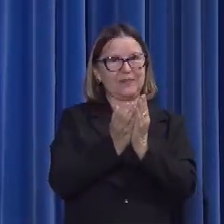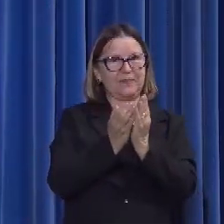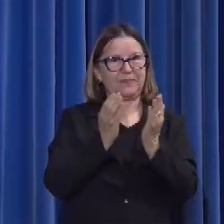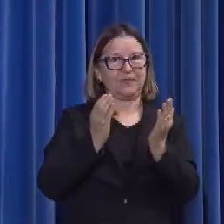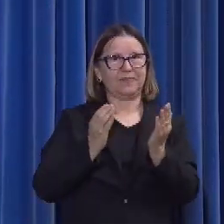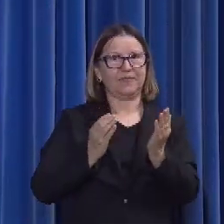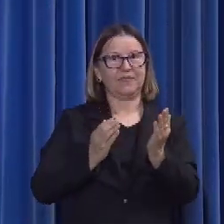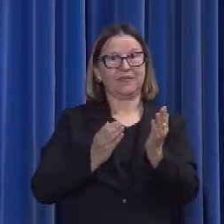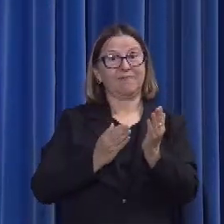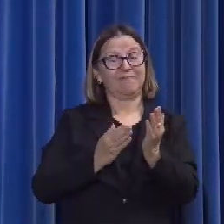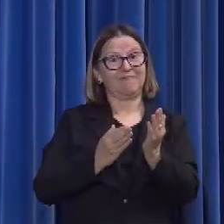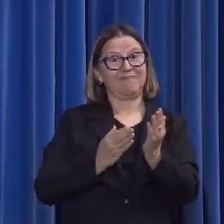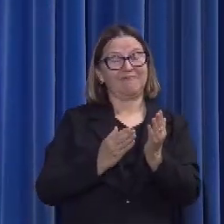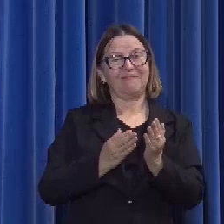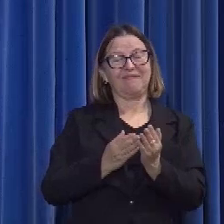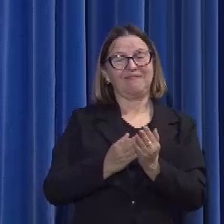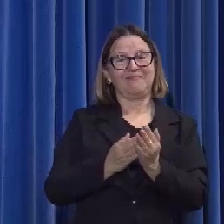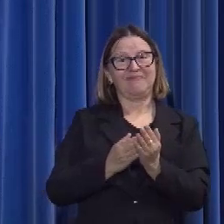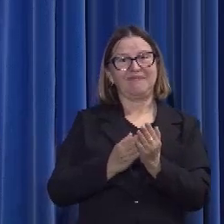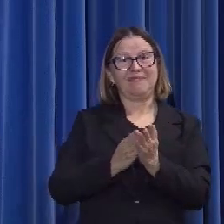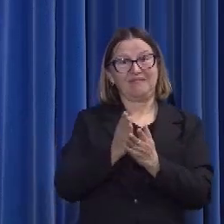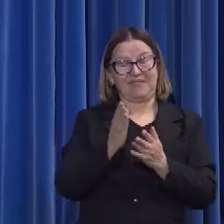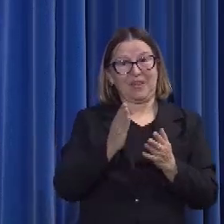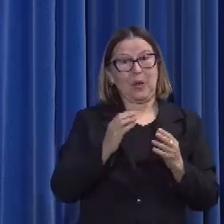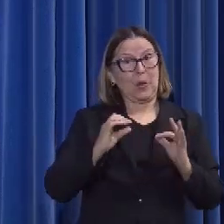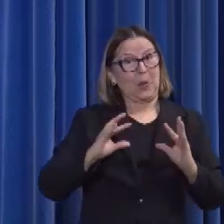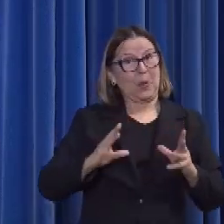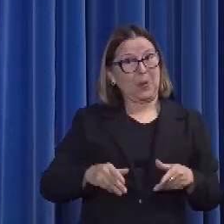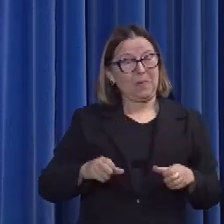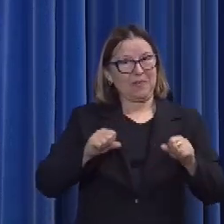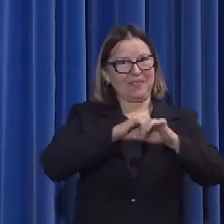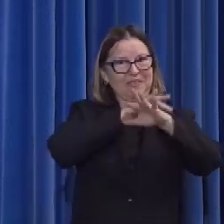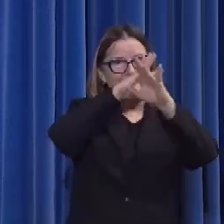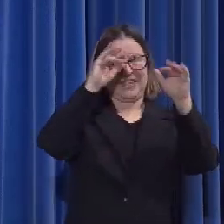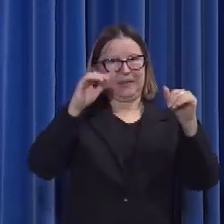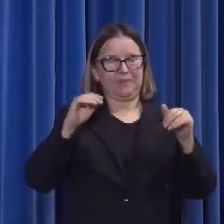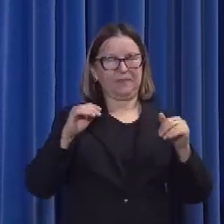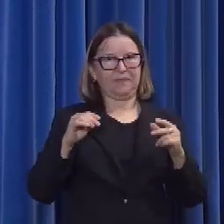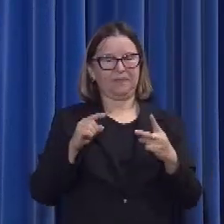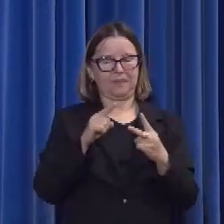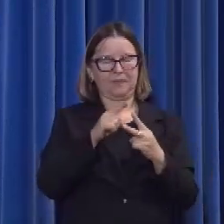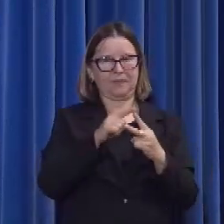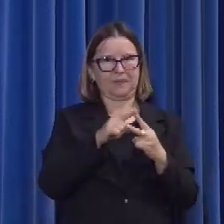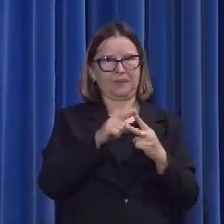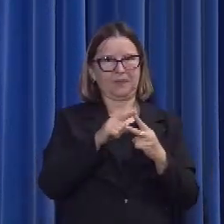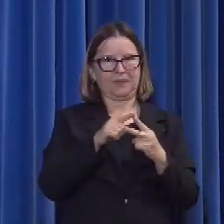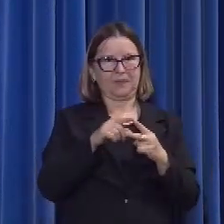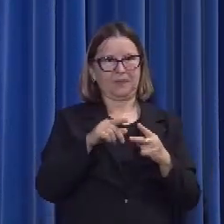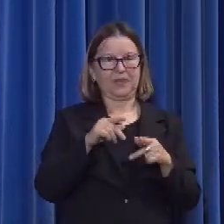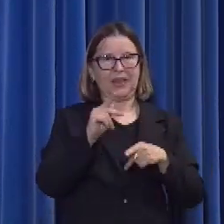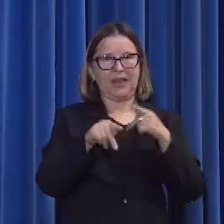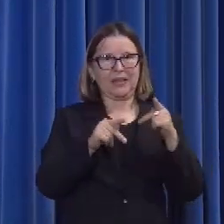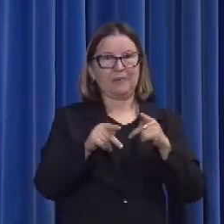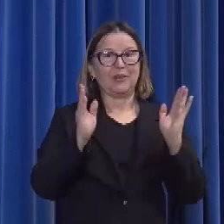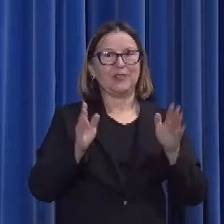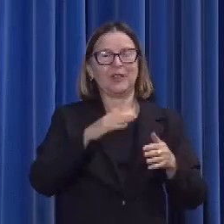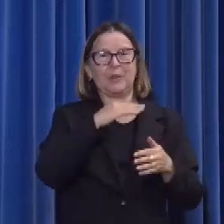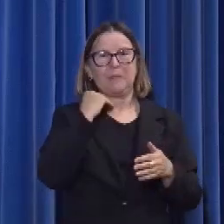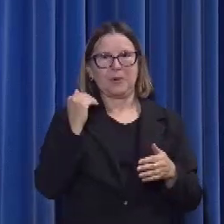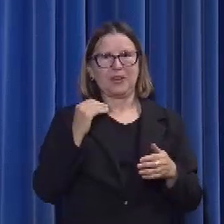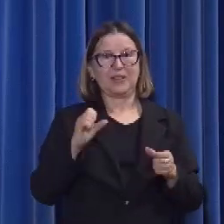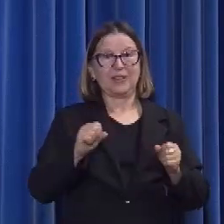nesse estado em que o corpo terá sido glorificado. Os que já tiverem morrido serão glorificados por meio